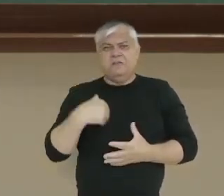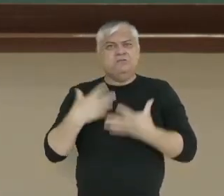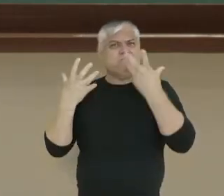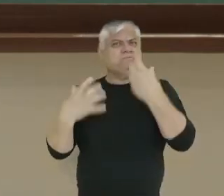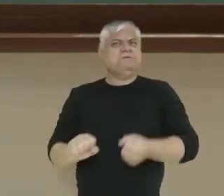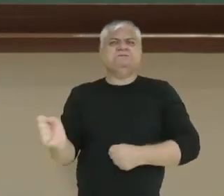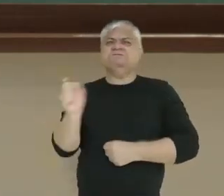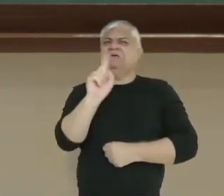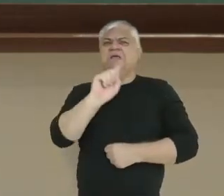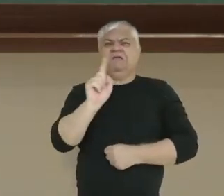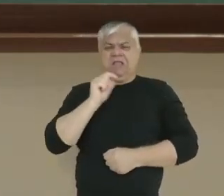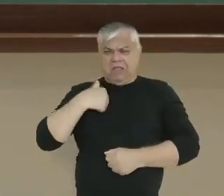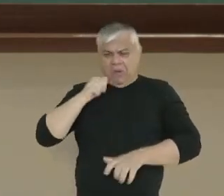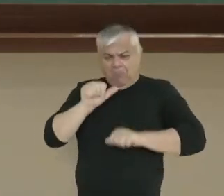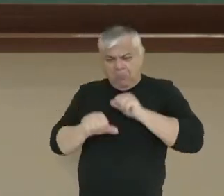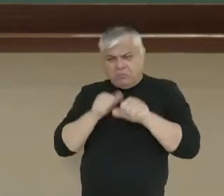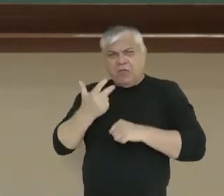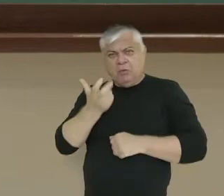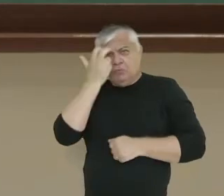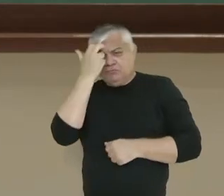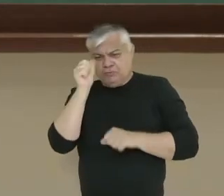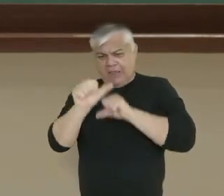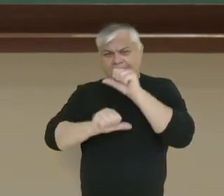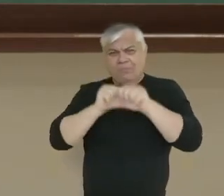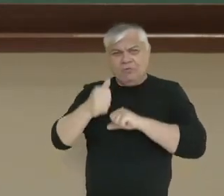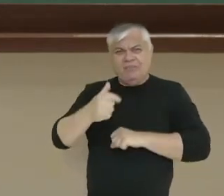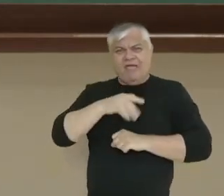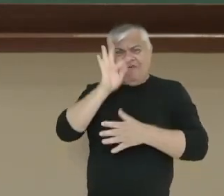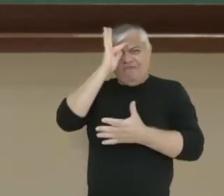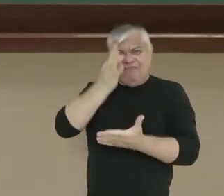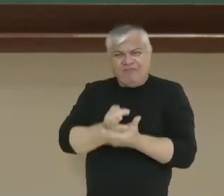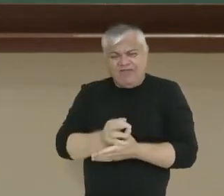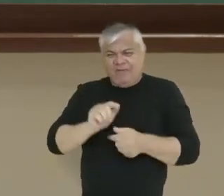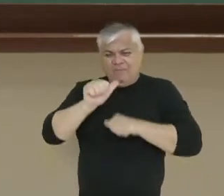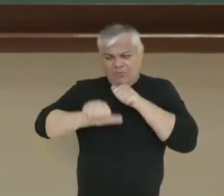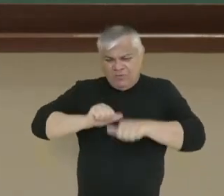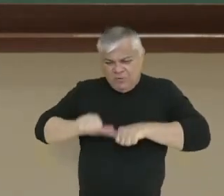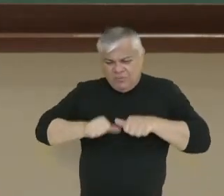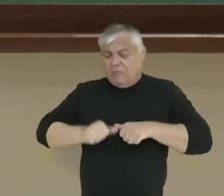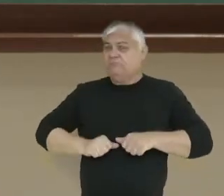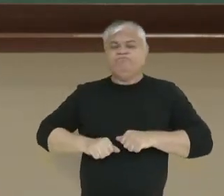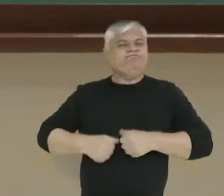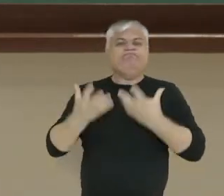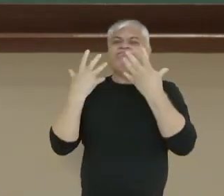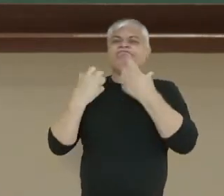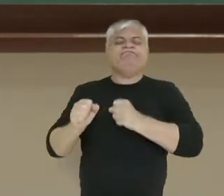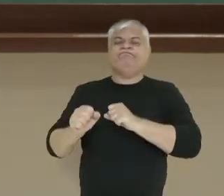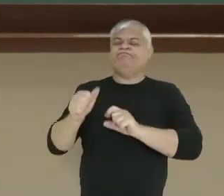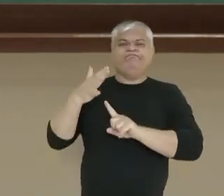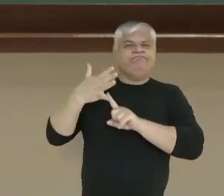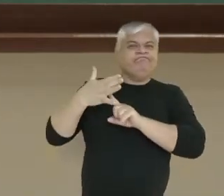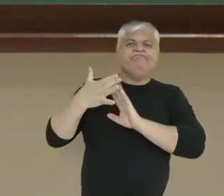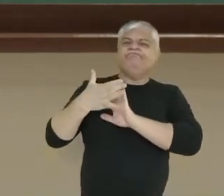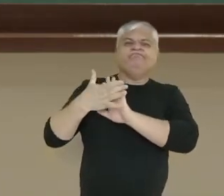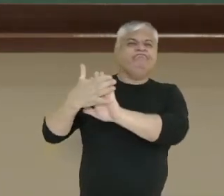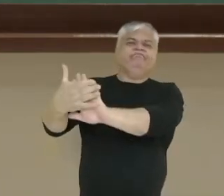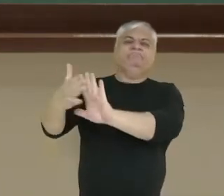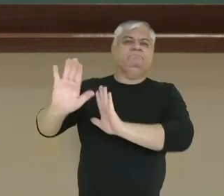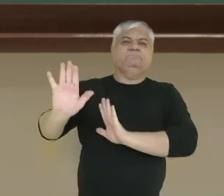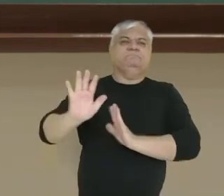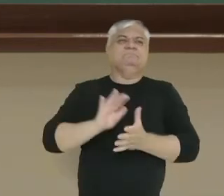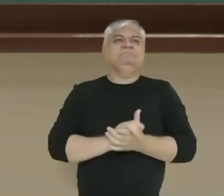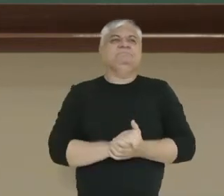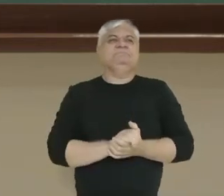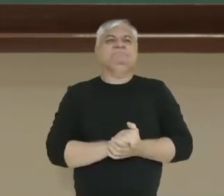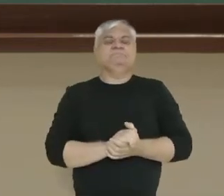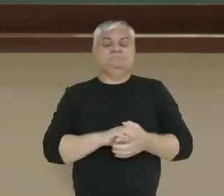dessas políticas que foram implementadas com relação às populações indígenas aqui no estado do Paraná.